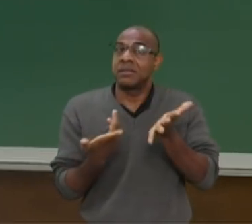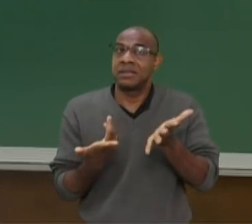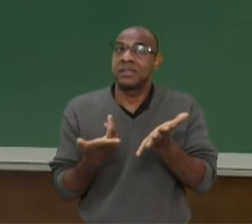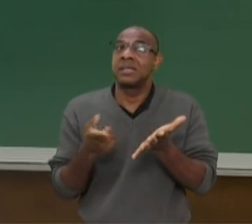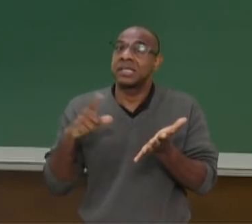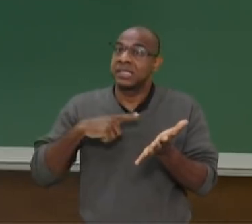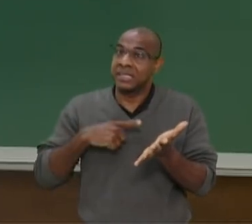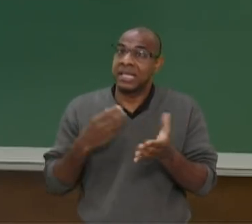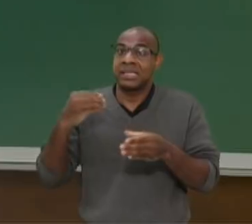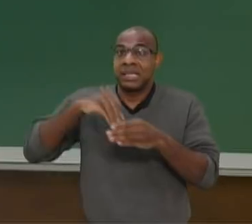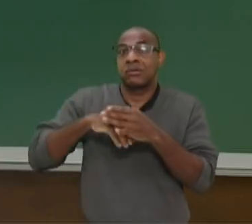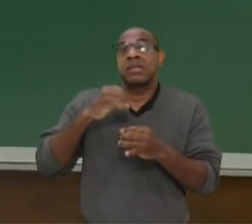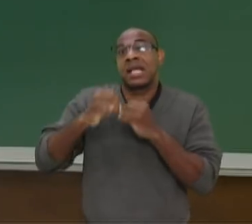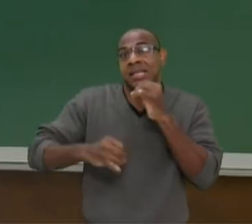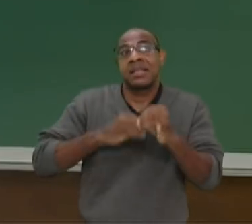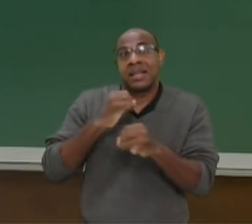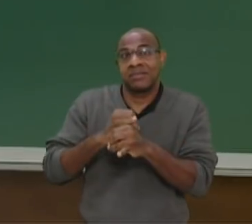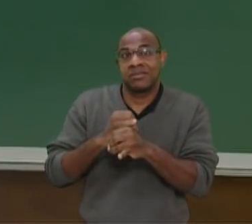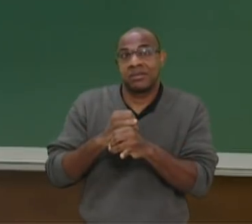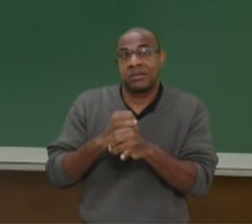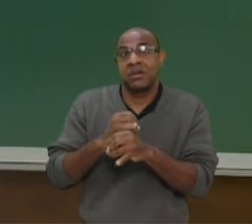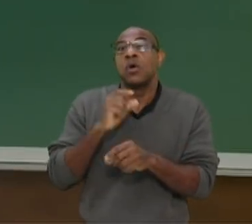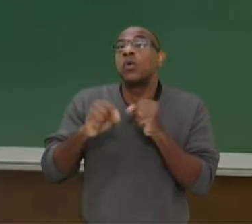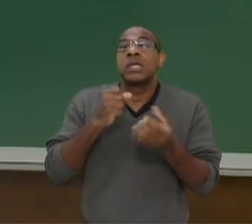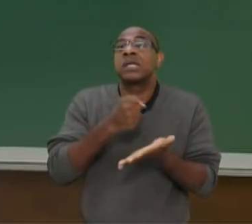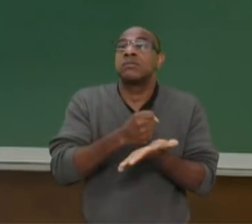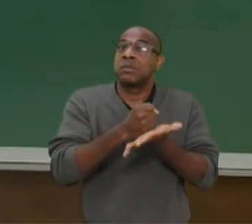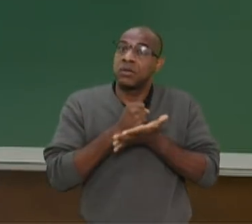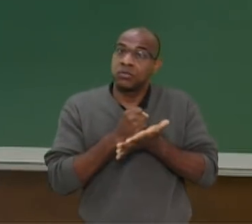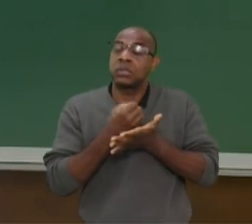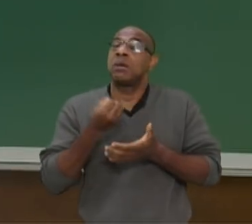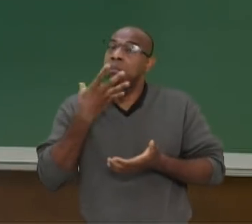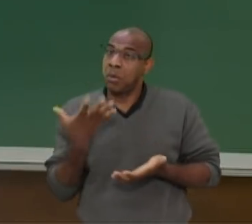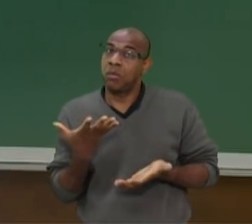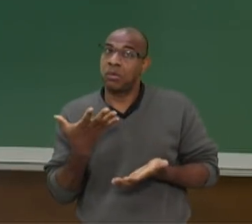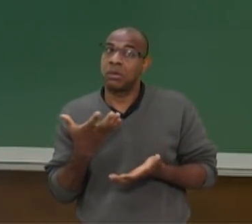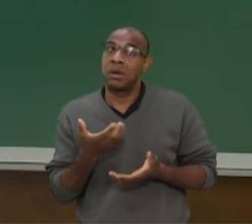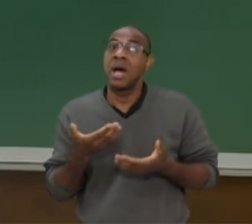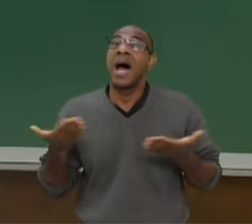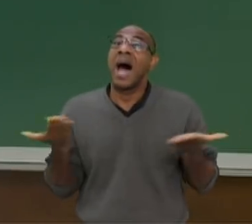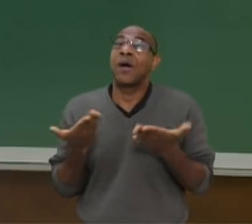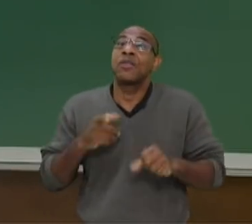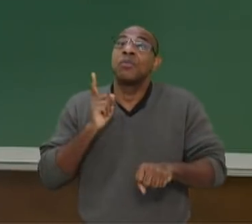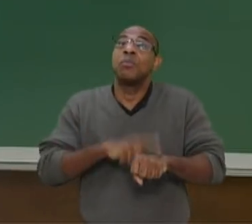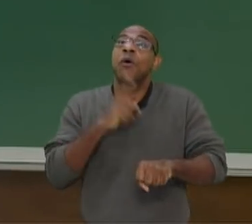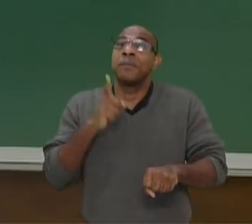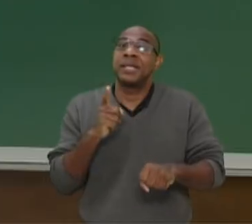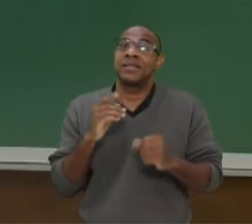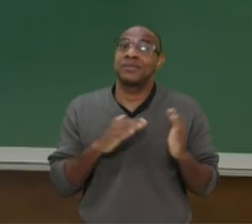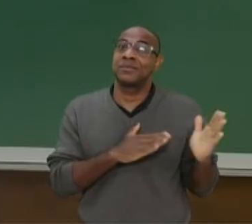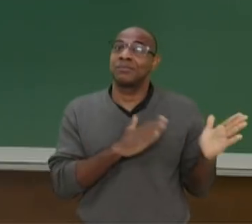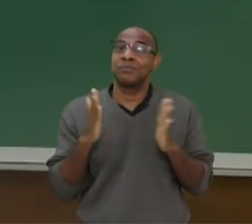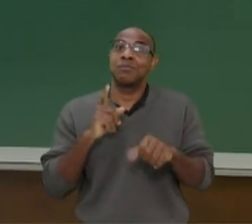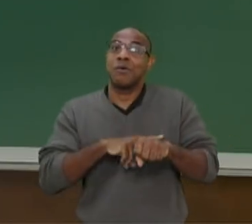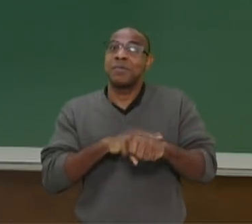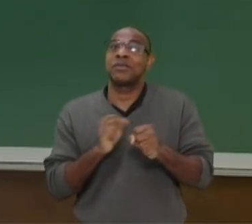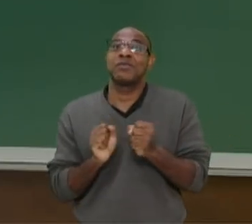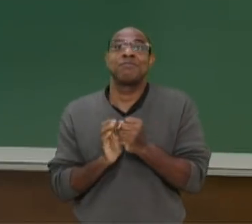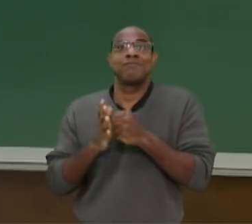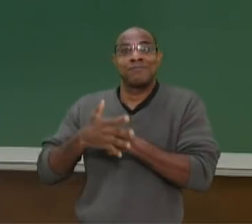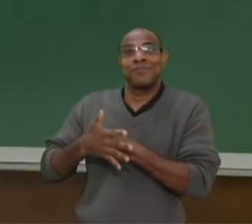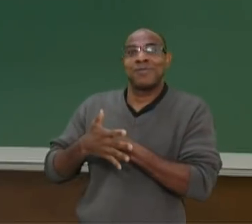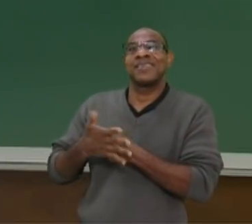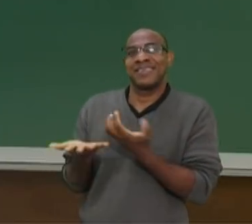a internet, né, ela nos proporciona, principalmente agora nesse momento, no período de pandemia, porque